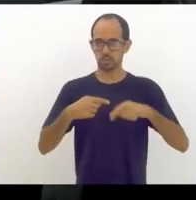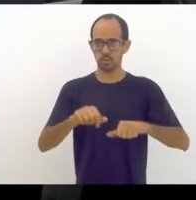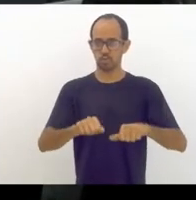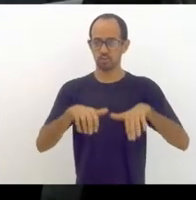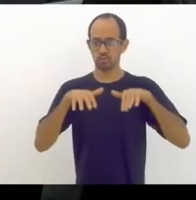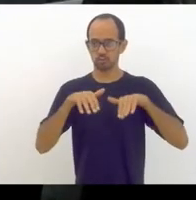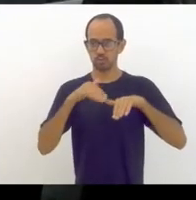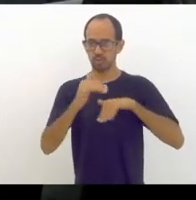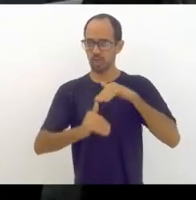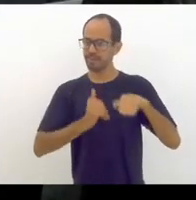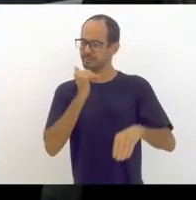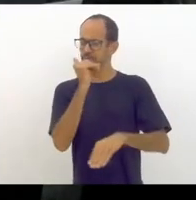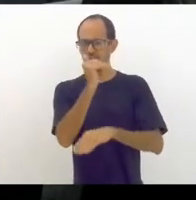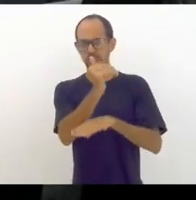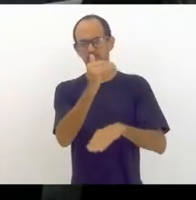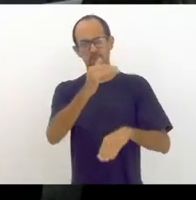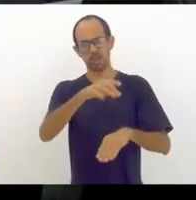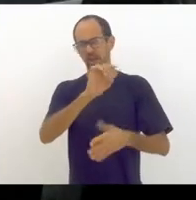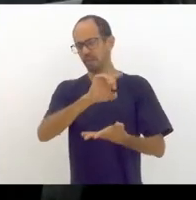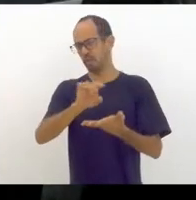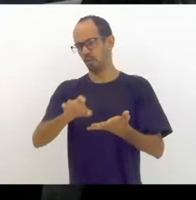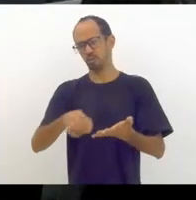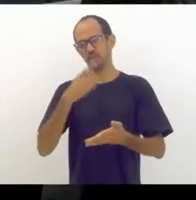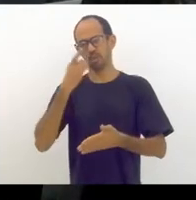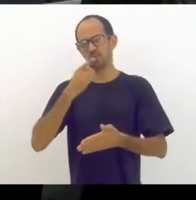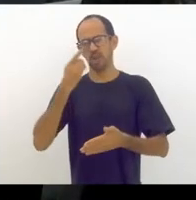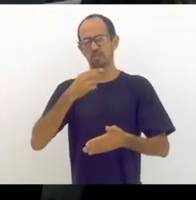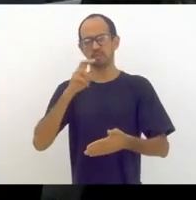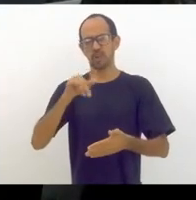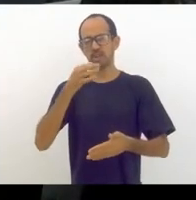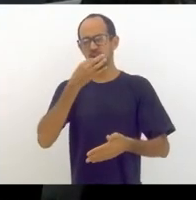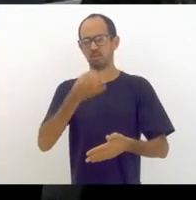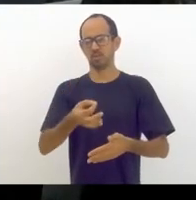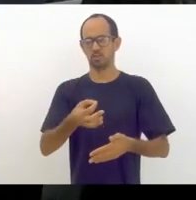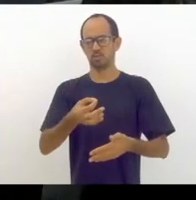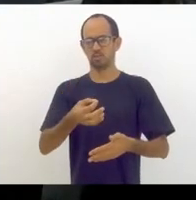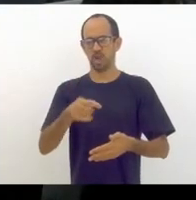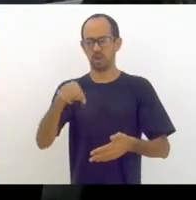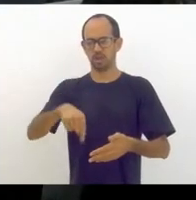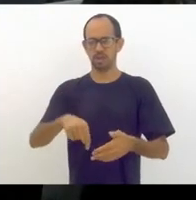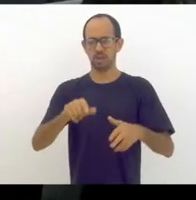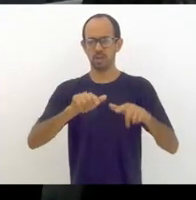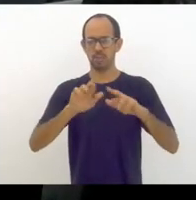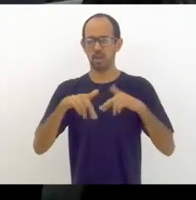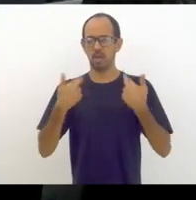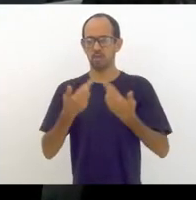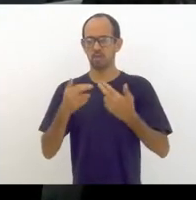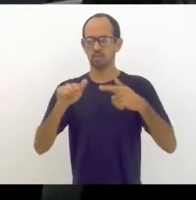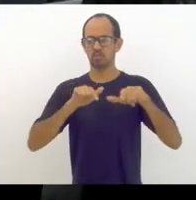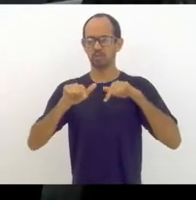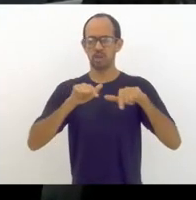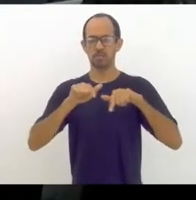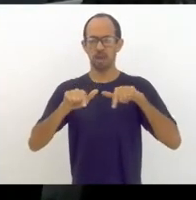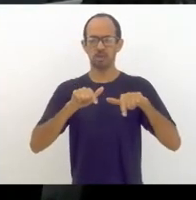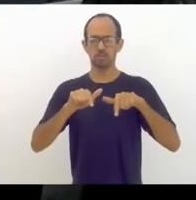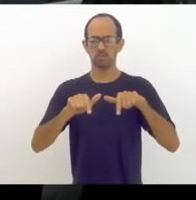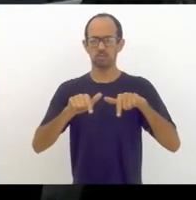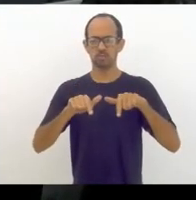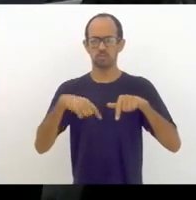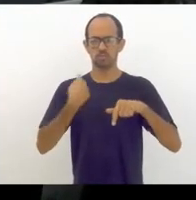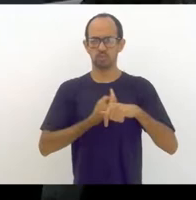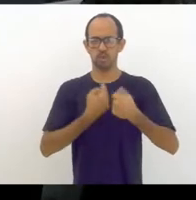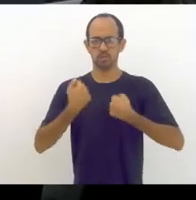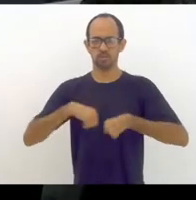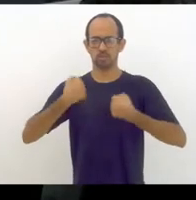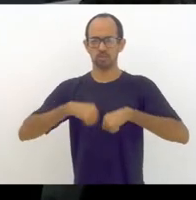deputado vai se posicionar. Então, aqui nós estamos fazendo uma reunião de trabalho. E o que a gente precisa é